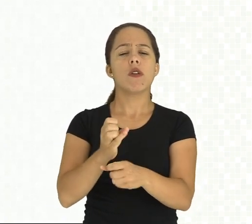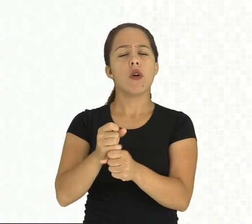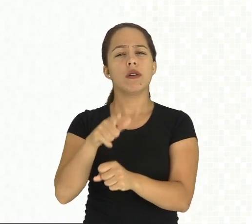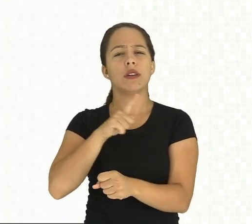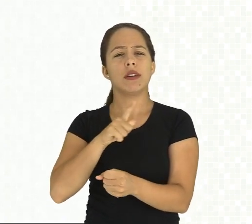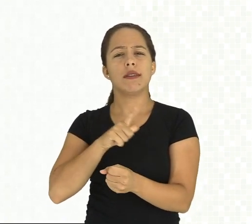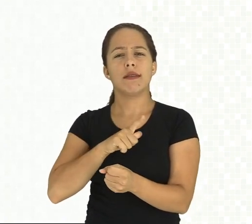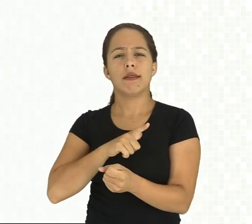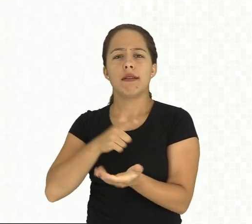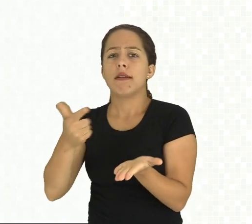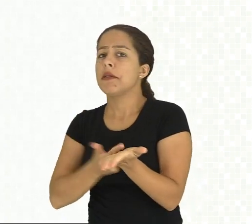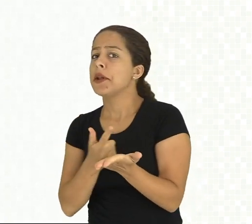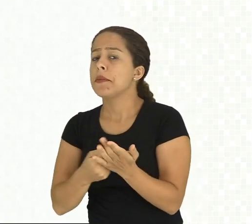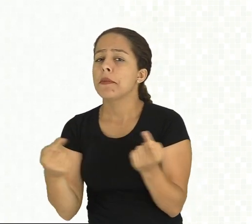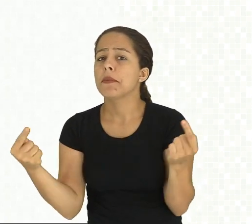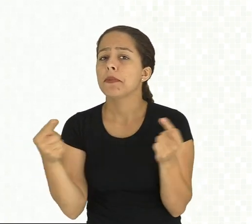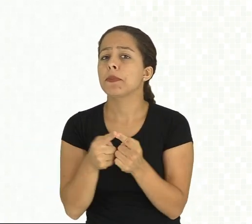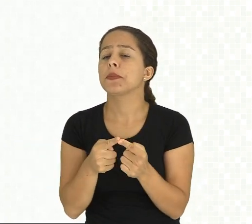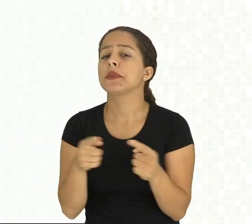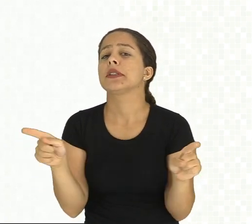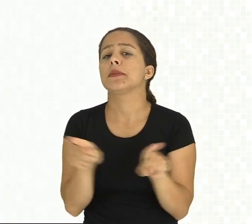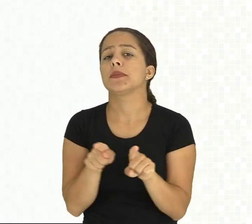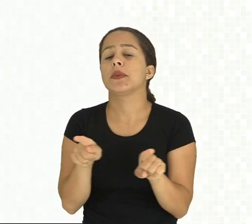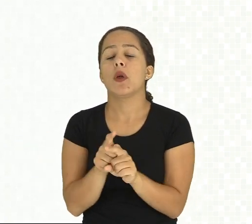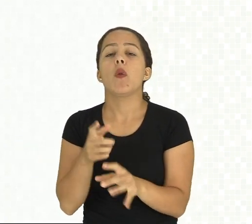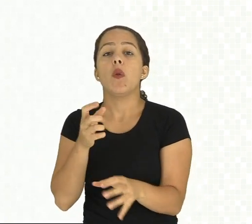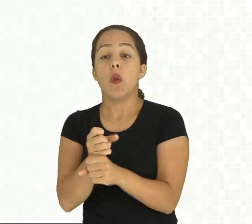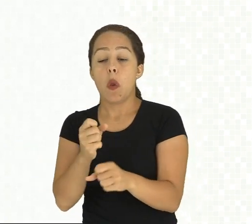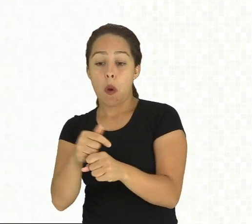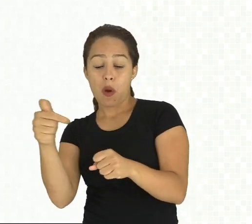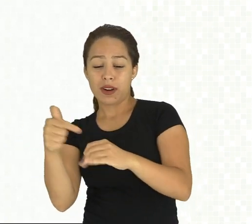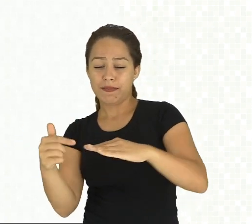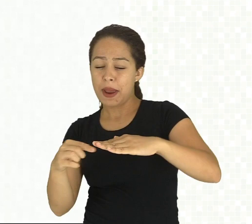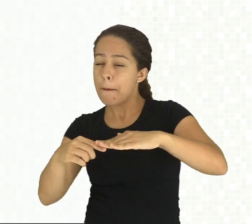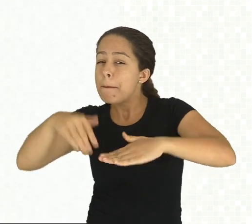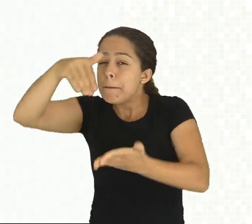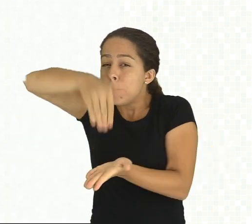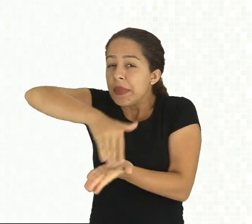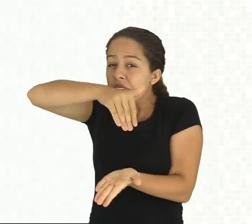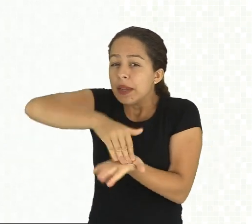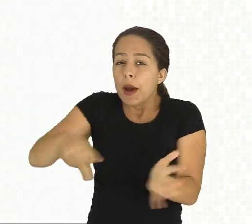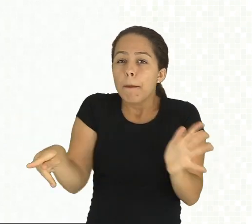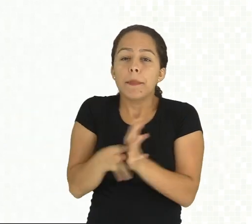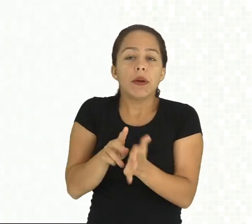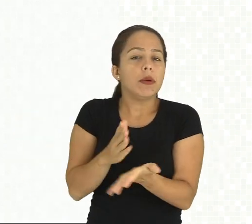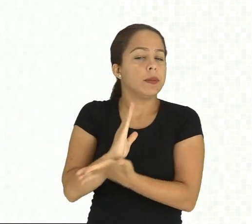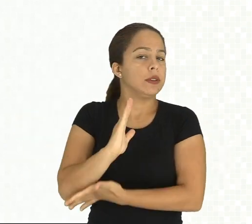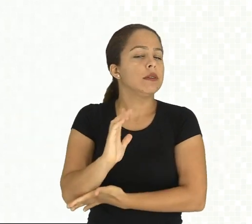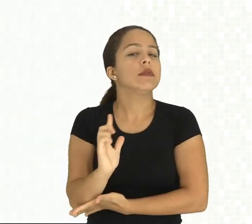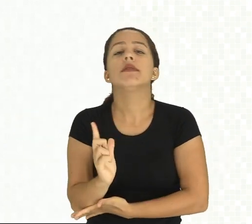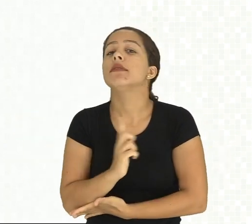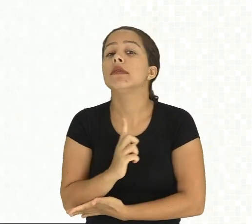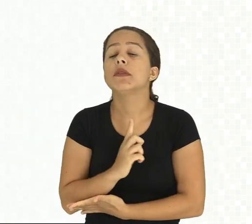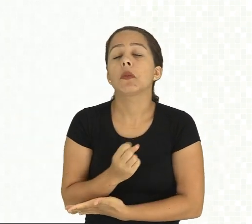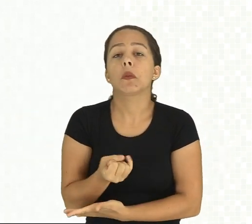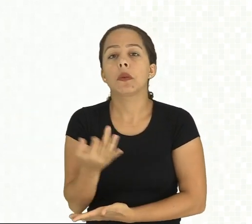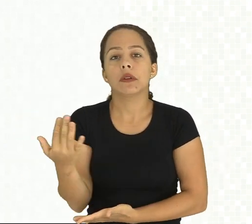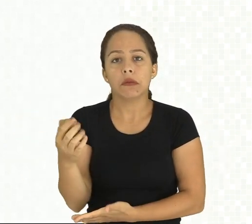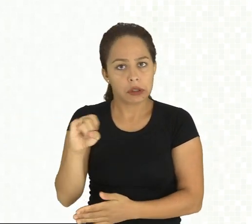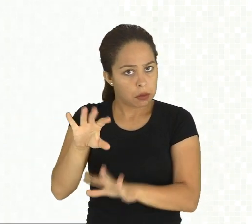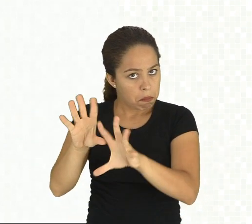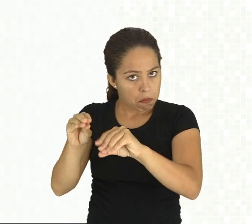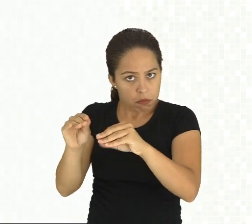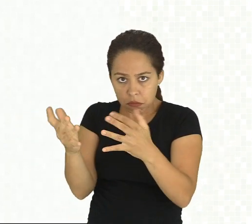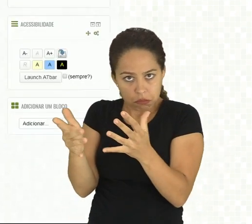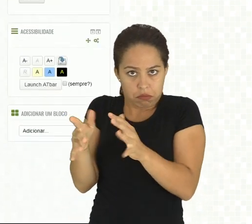notas do livro de notas e que está associado qual é a nota para aprovação ou seja você tem algumas opções aqui caso você não